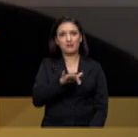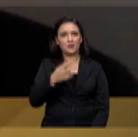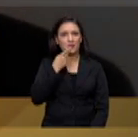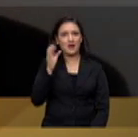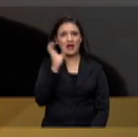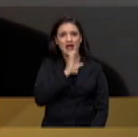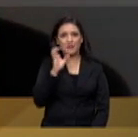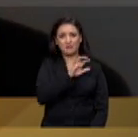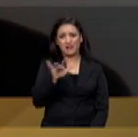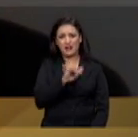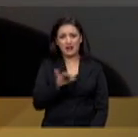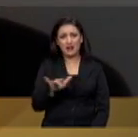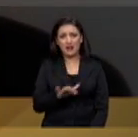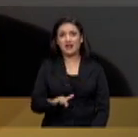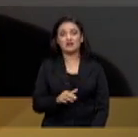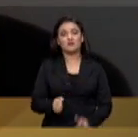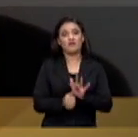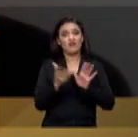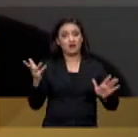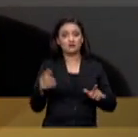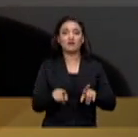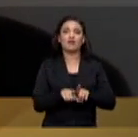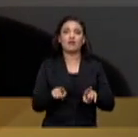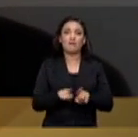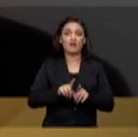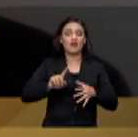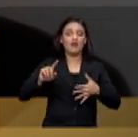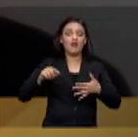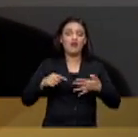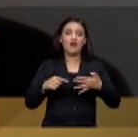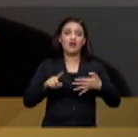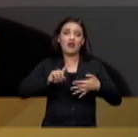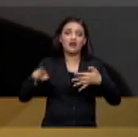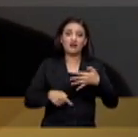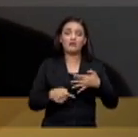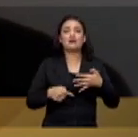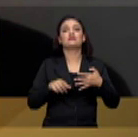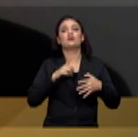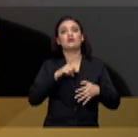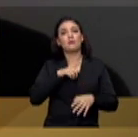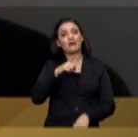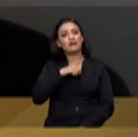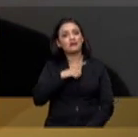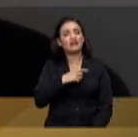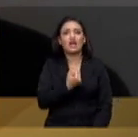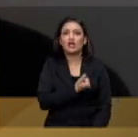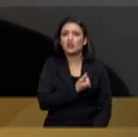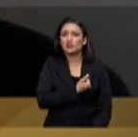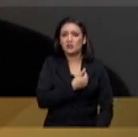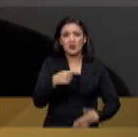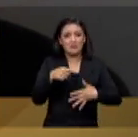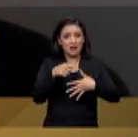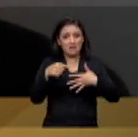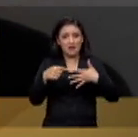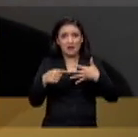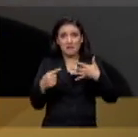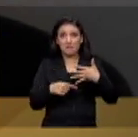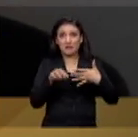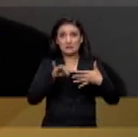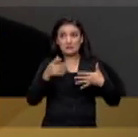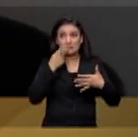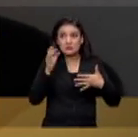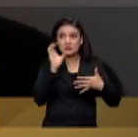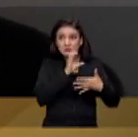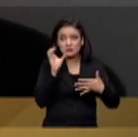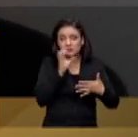180985, bem como nas reclamações 43806, 45948, 43969